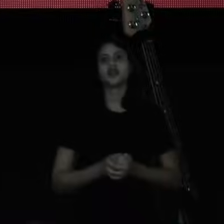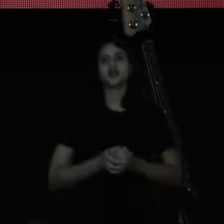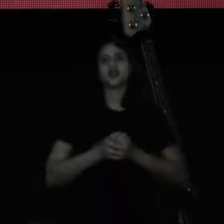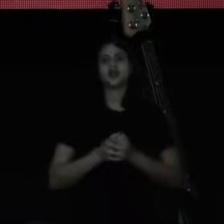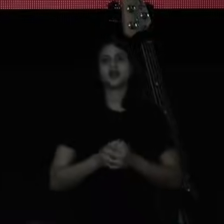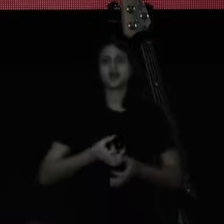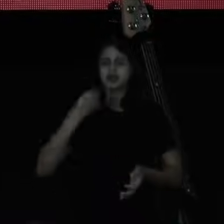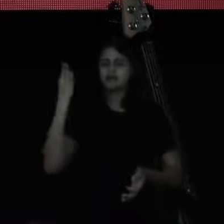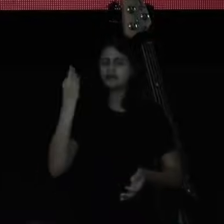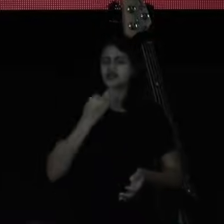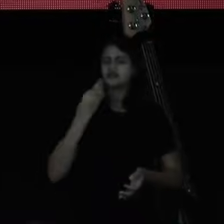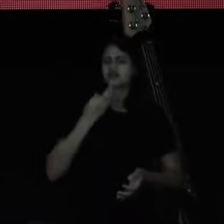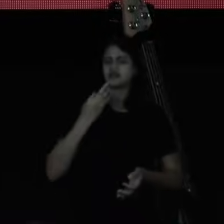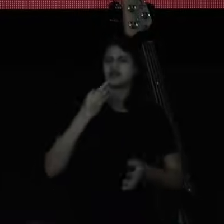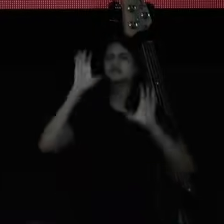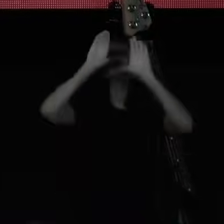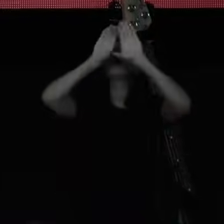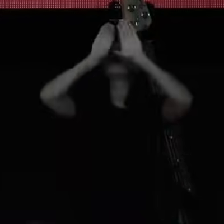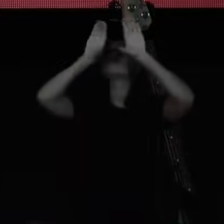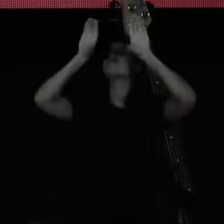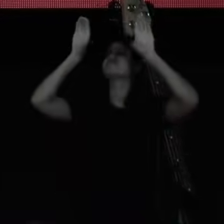céu.